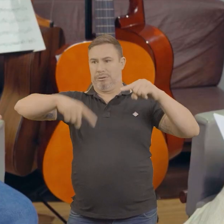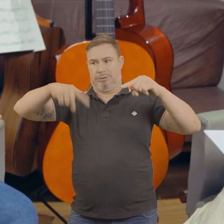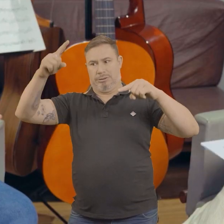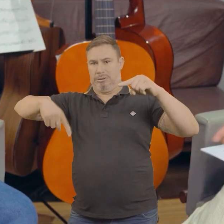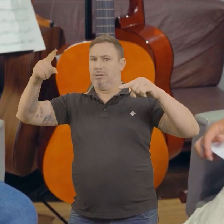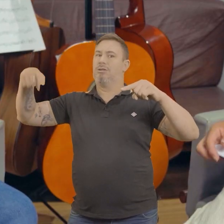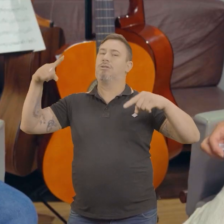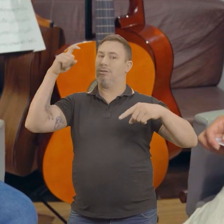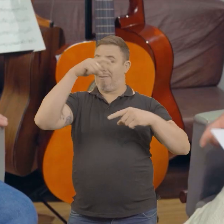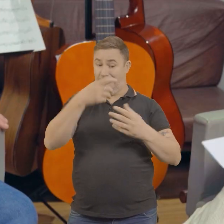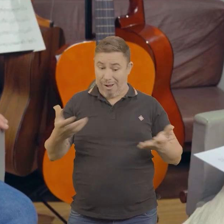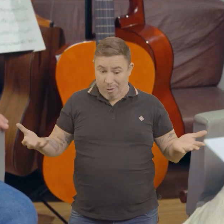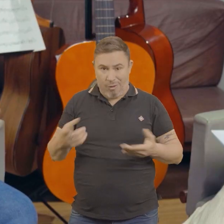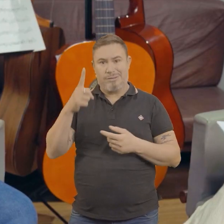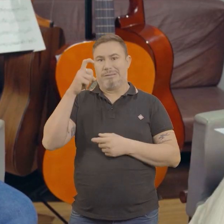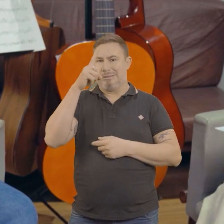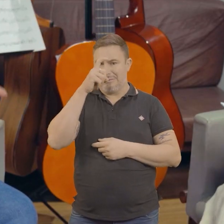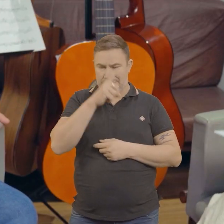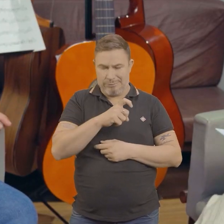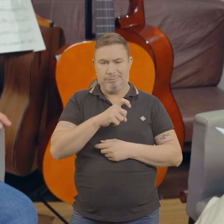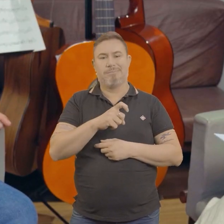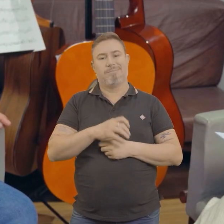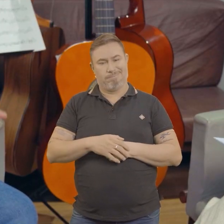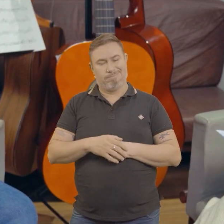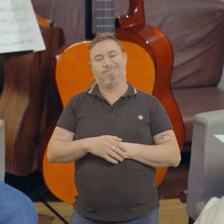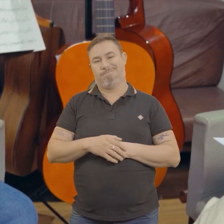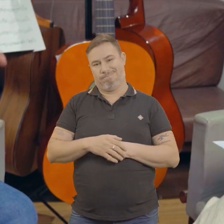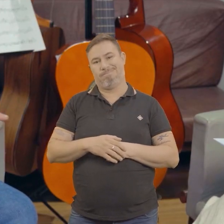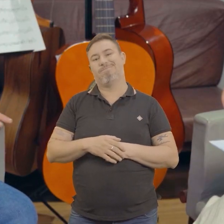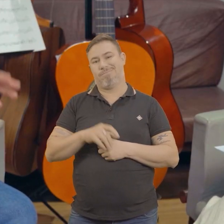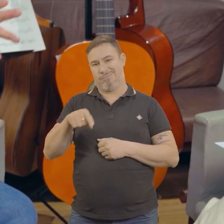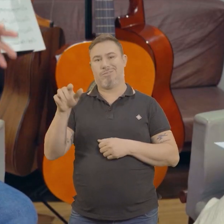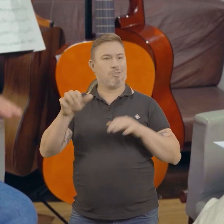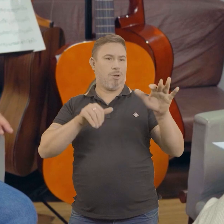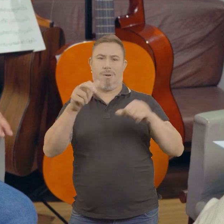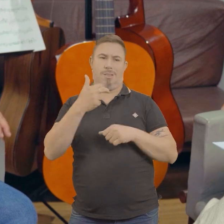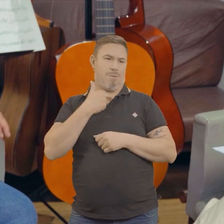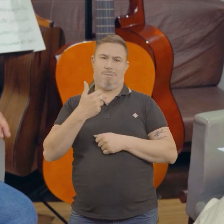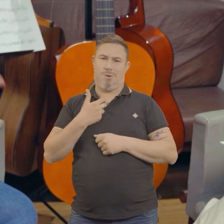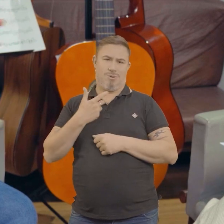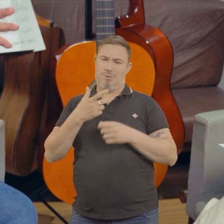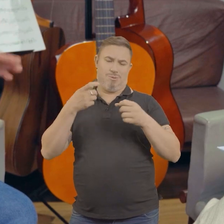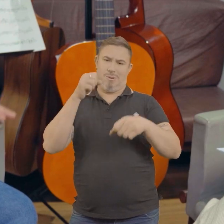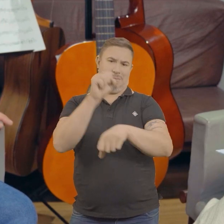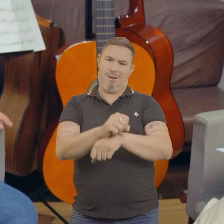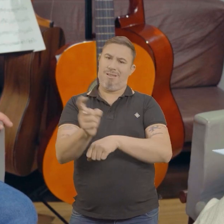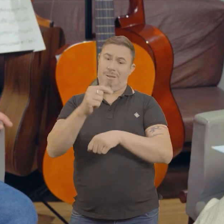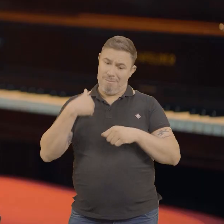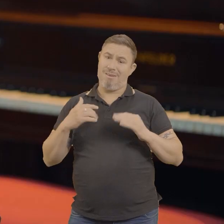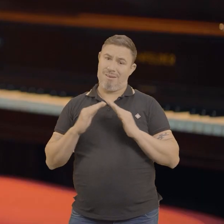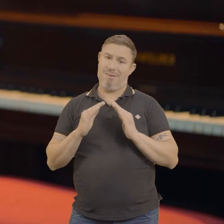passando pelo momento de bastante dificuldades e é assim, o chamado, eu não posso desistir dessa casa, que é a minha segunda